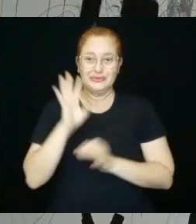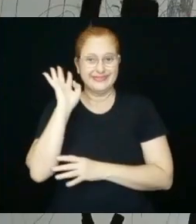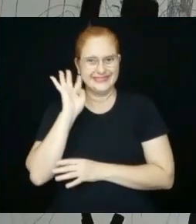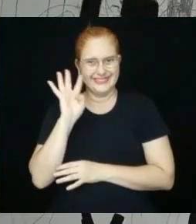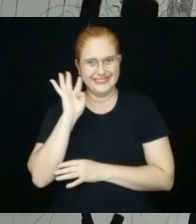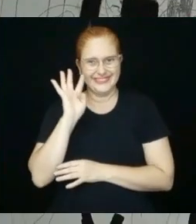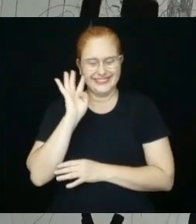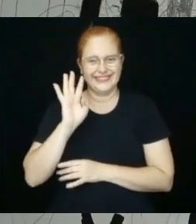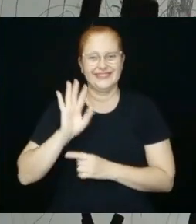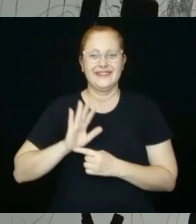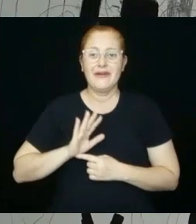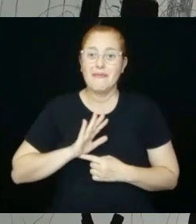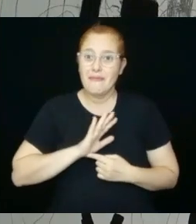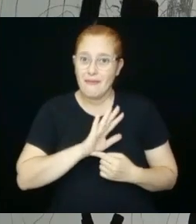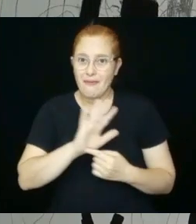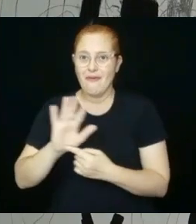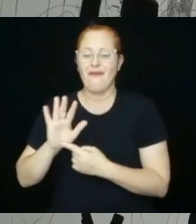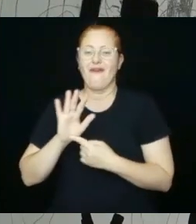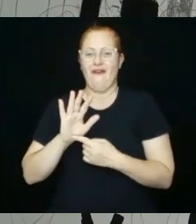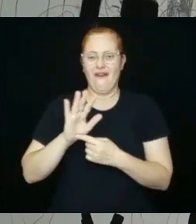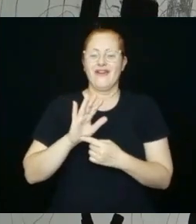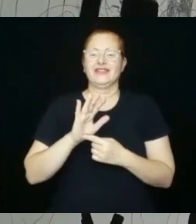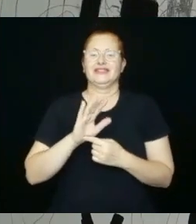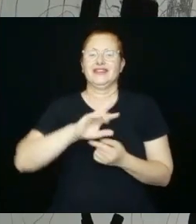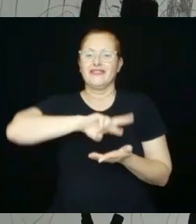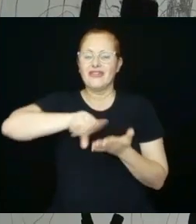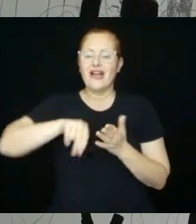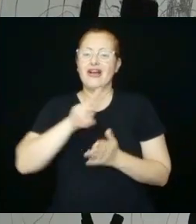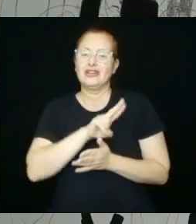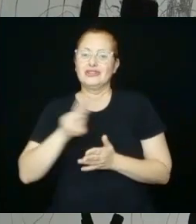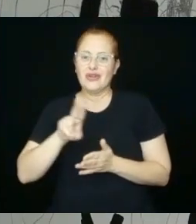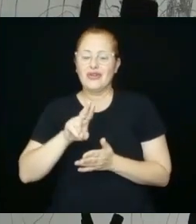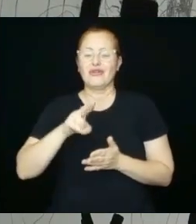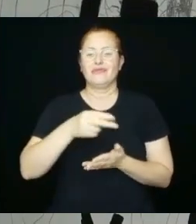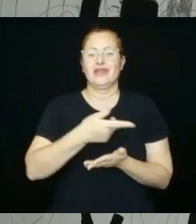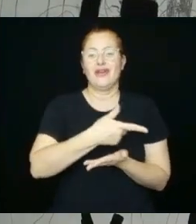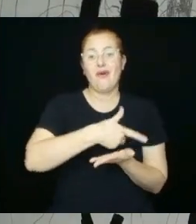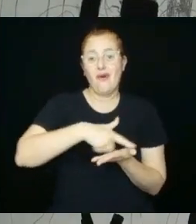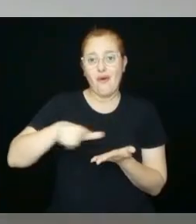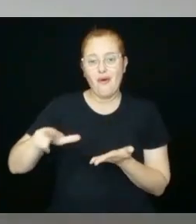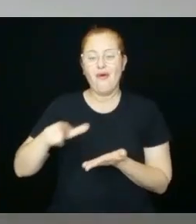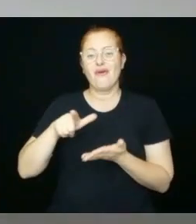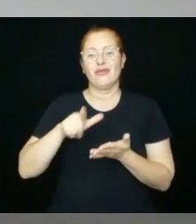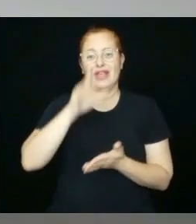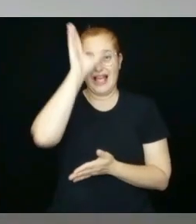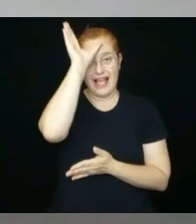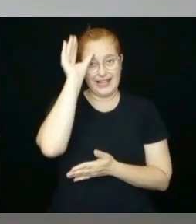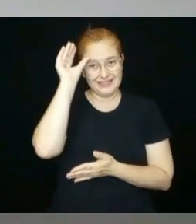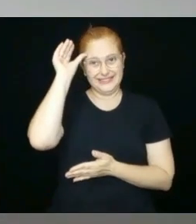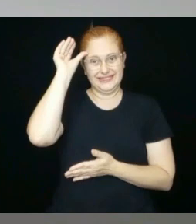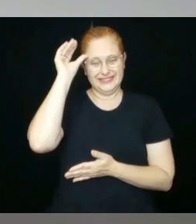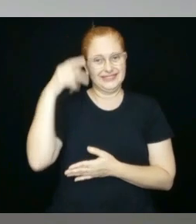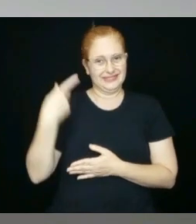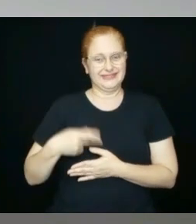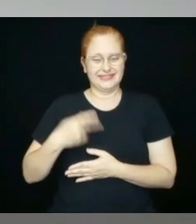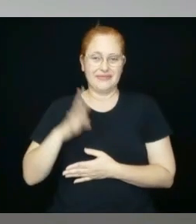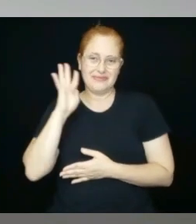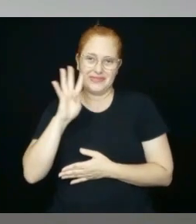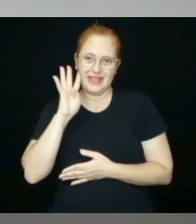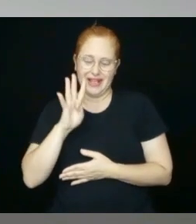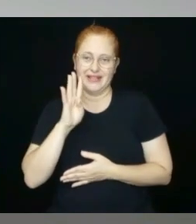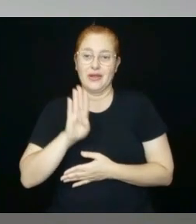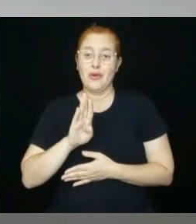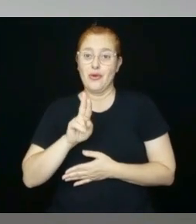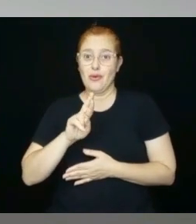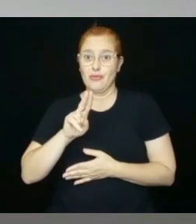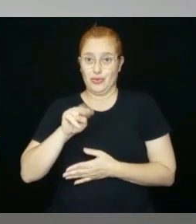que traz novos nomes, outros artistas para essa casa tão bacana. E o Bruno foi o primeiro